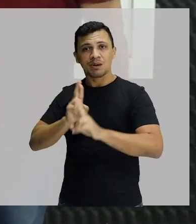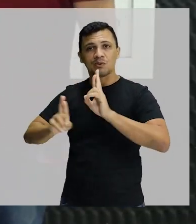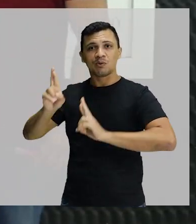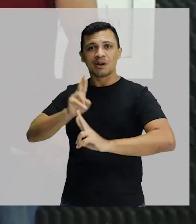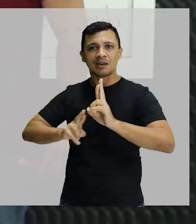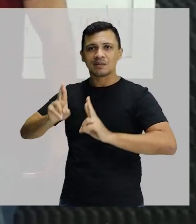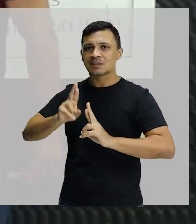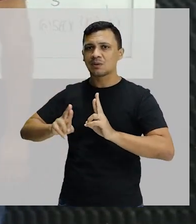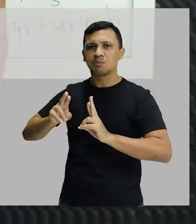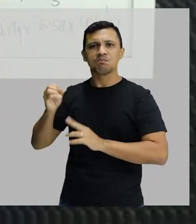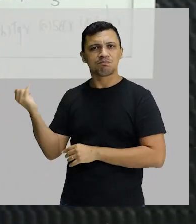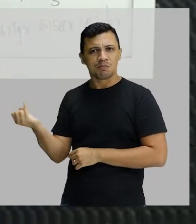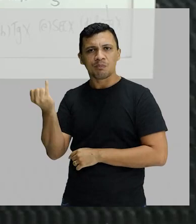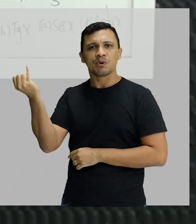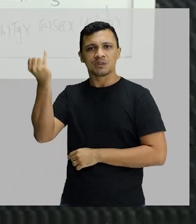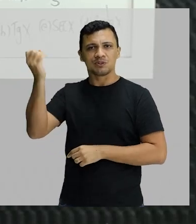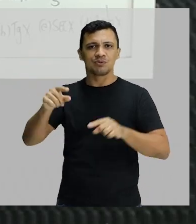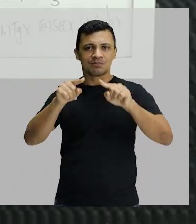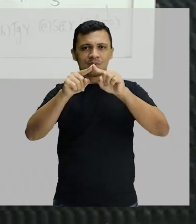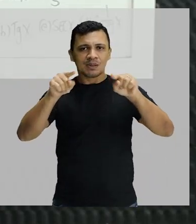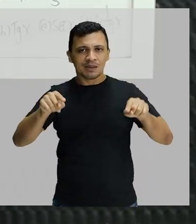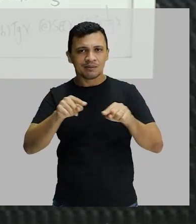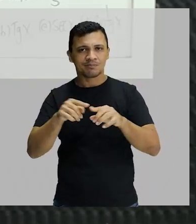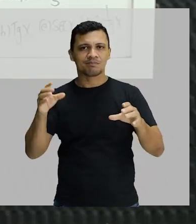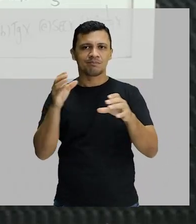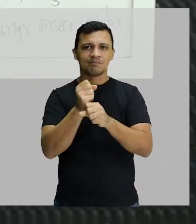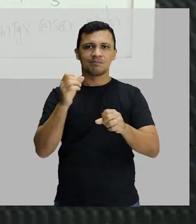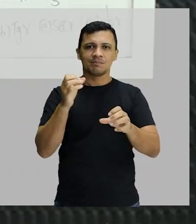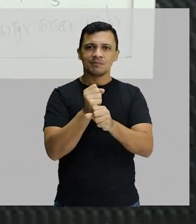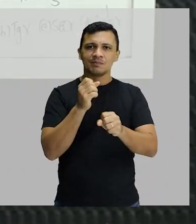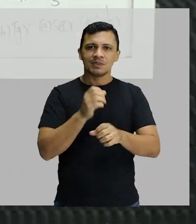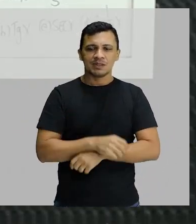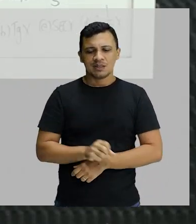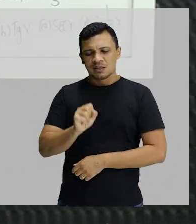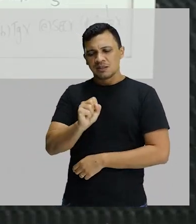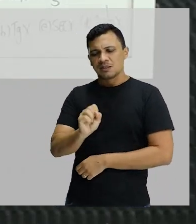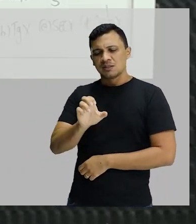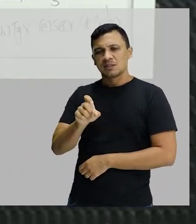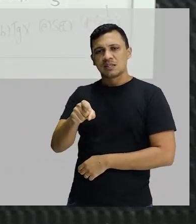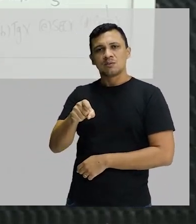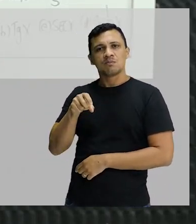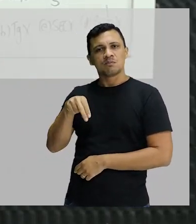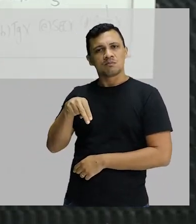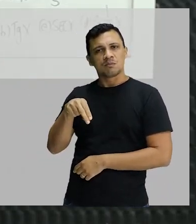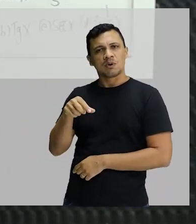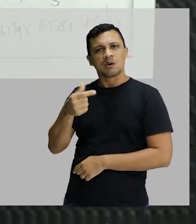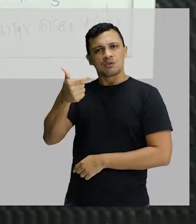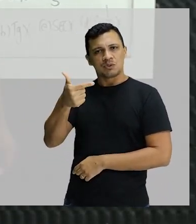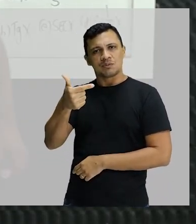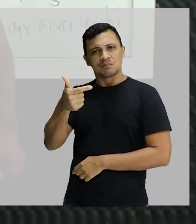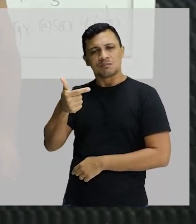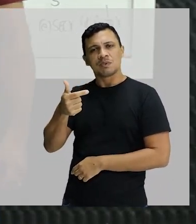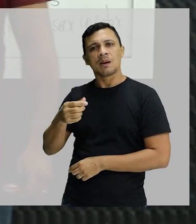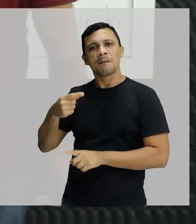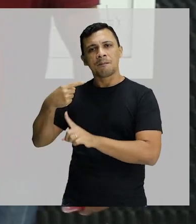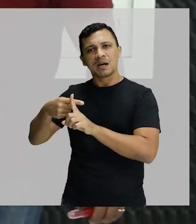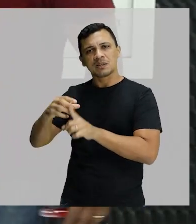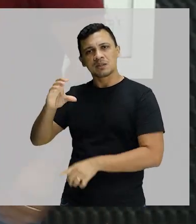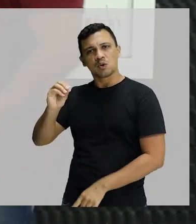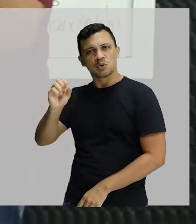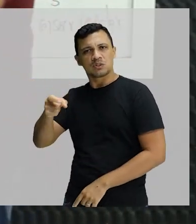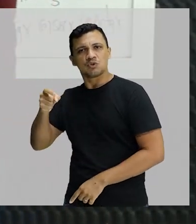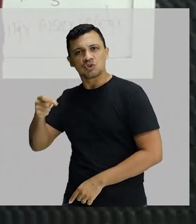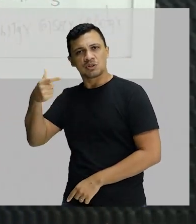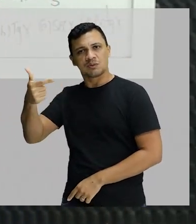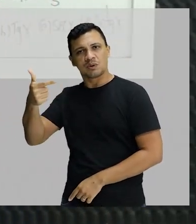relação fundamental da trigonometria. Seno ao quadrado de x mais cosseno ao quadrado de x igual a 1. Beleza?